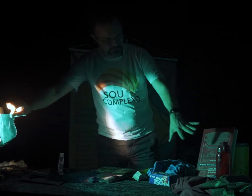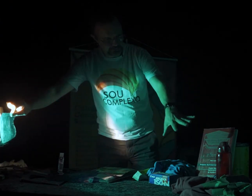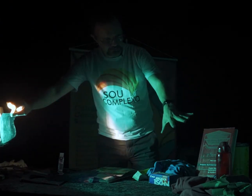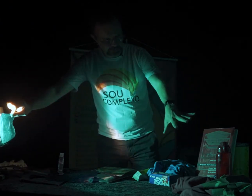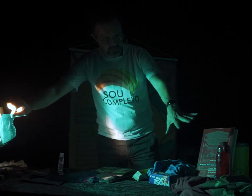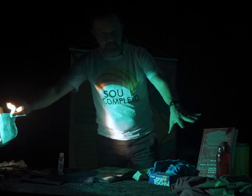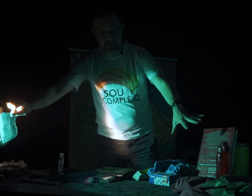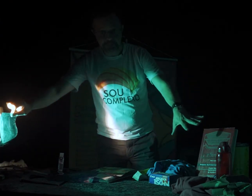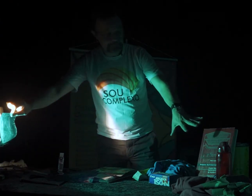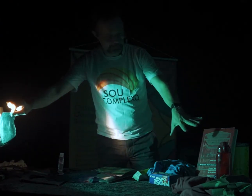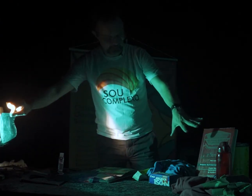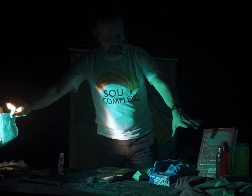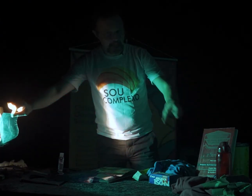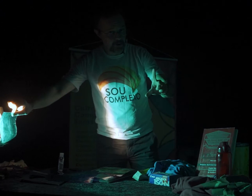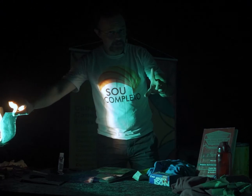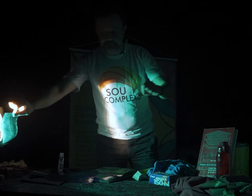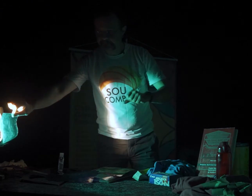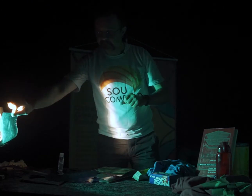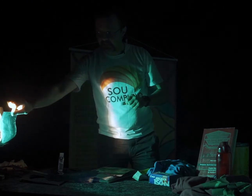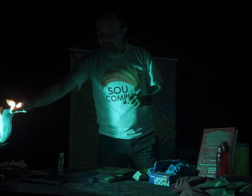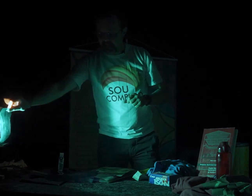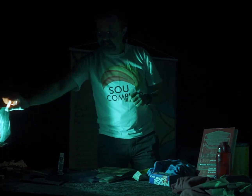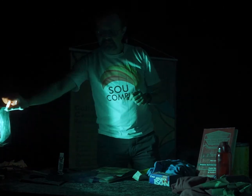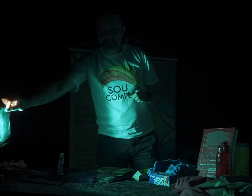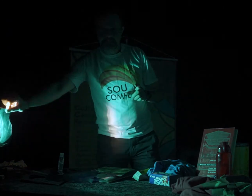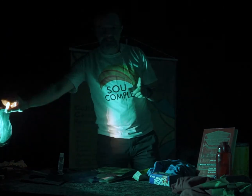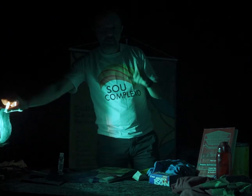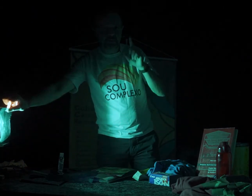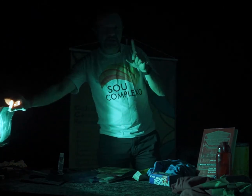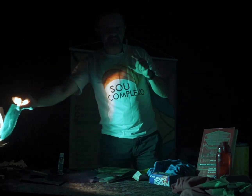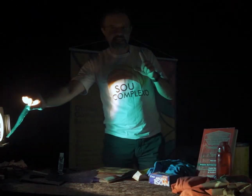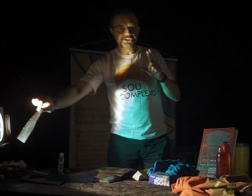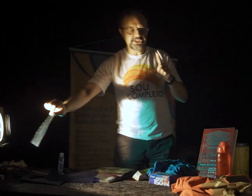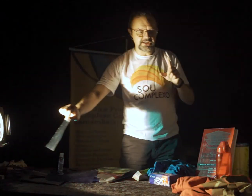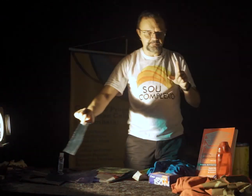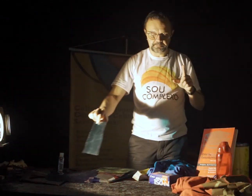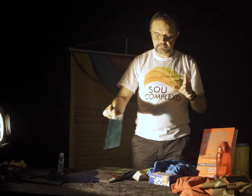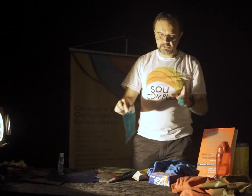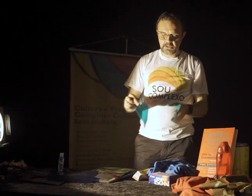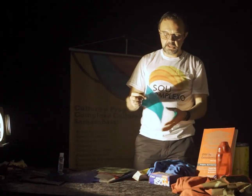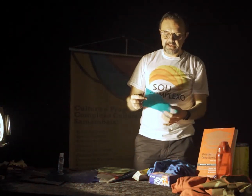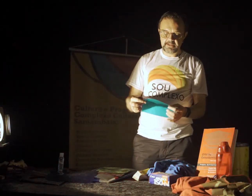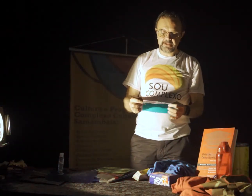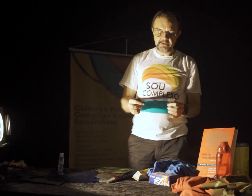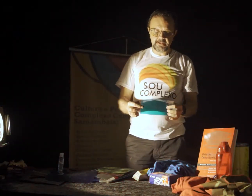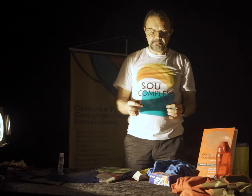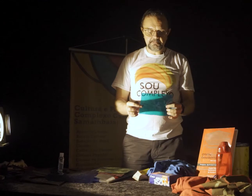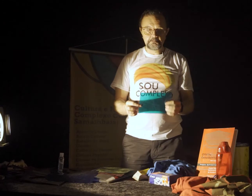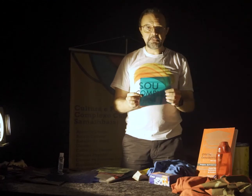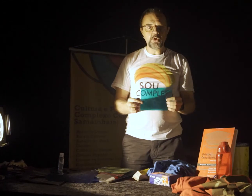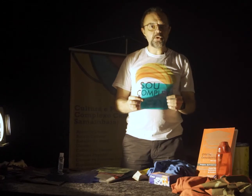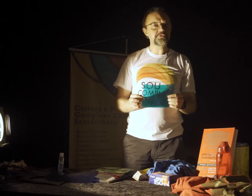preto, não é? Agora, existe uma gelatina